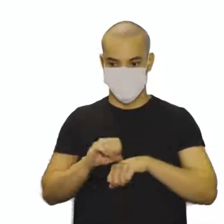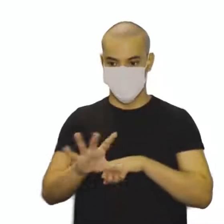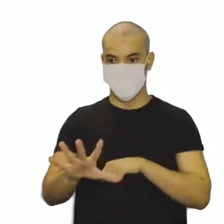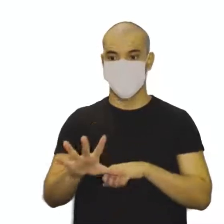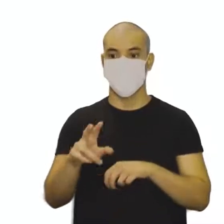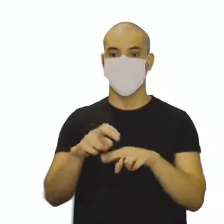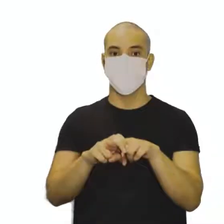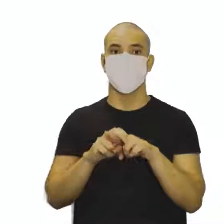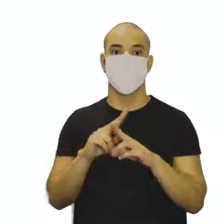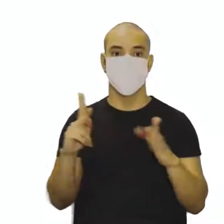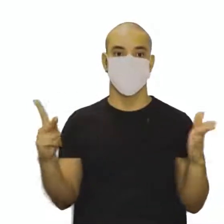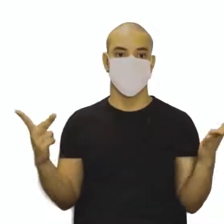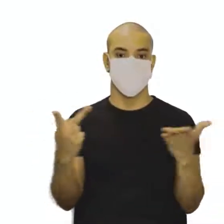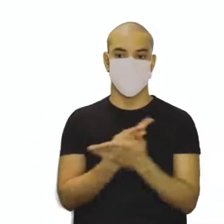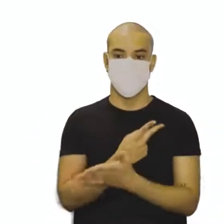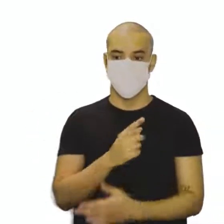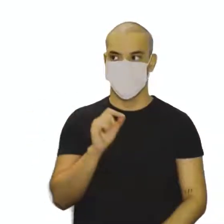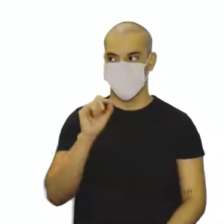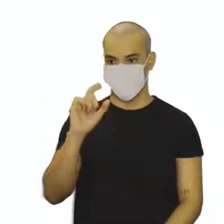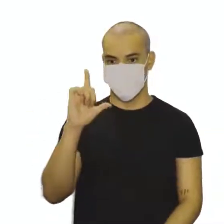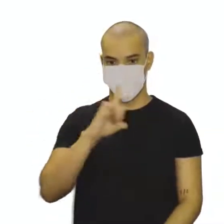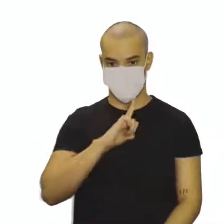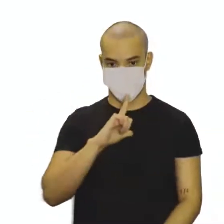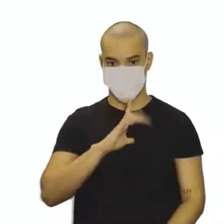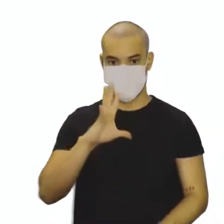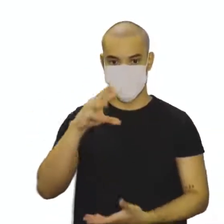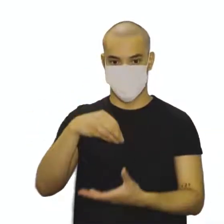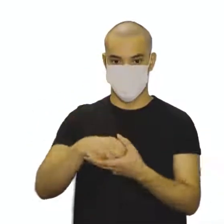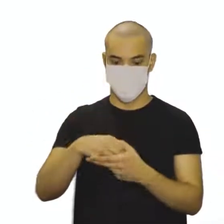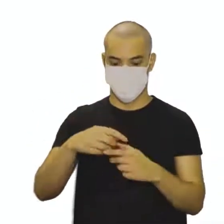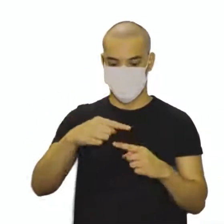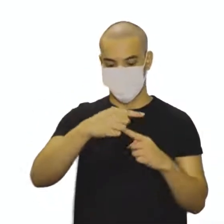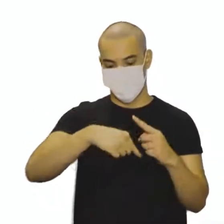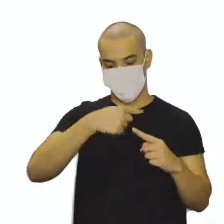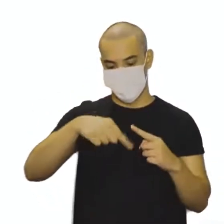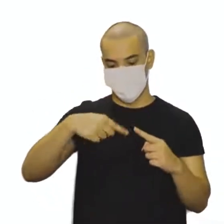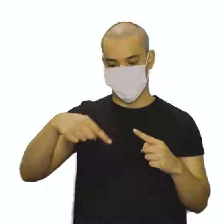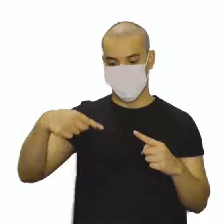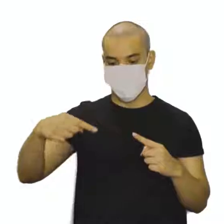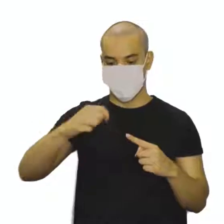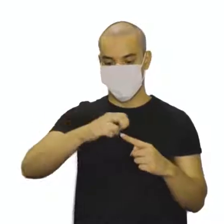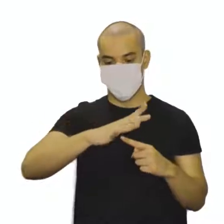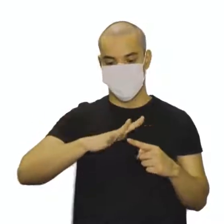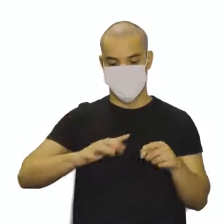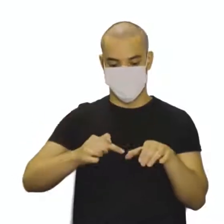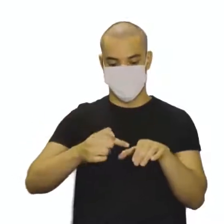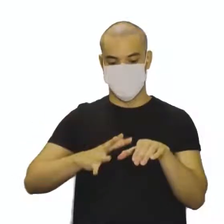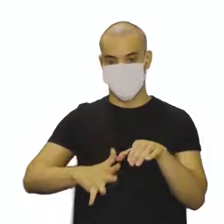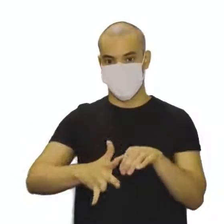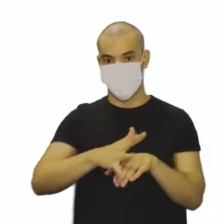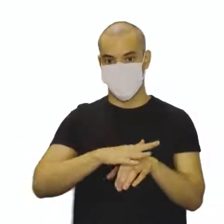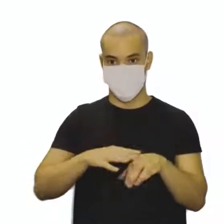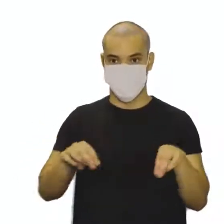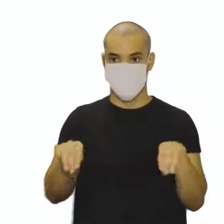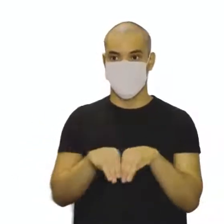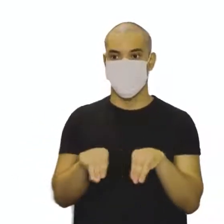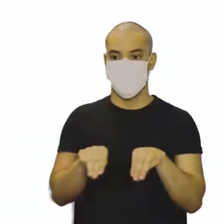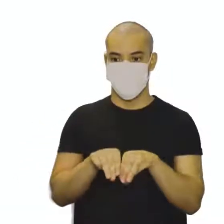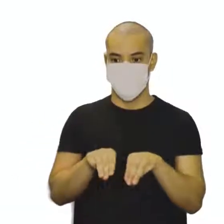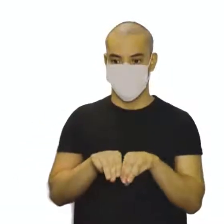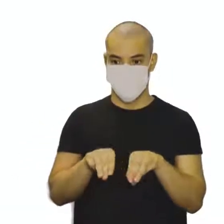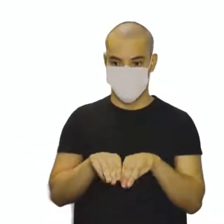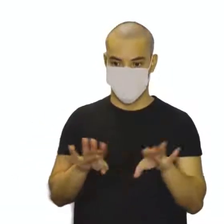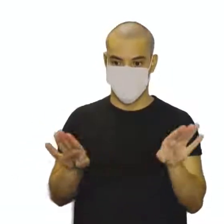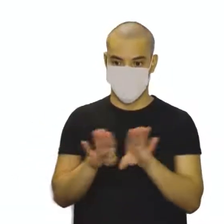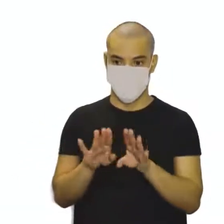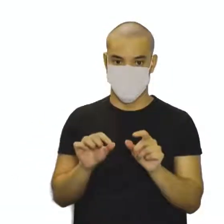vai acontecer aqui? Passou corrente aqui, ó, eu vou ter a geração de um campo magnético, tá? E aqui ele